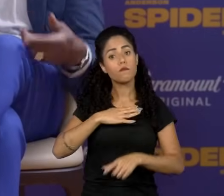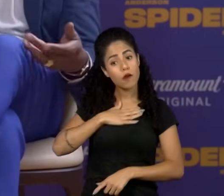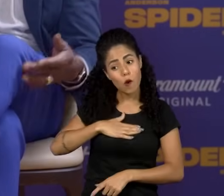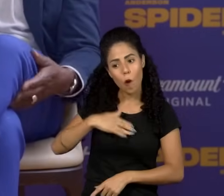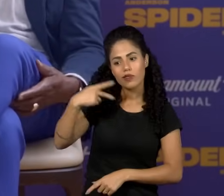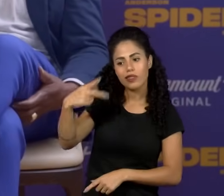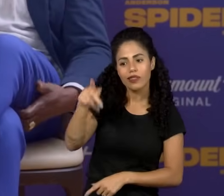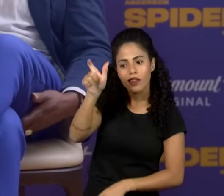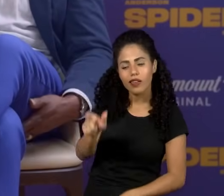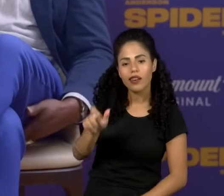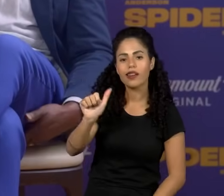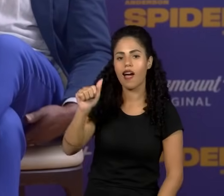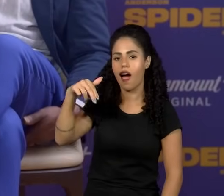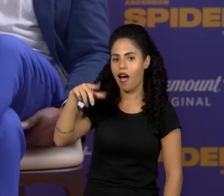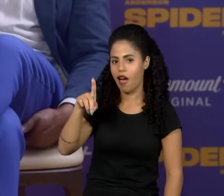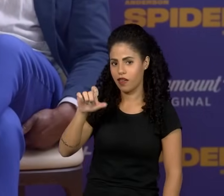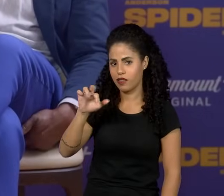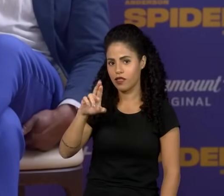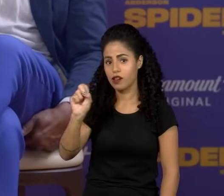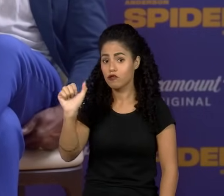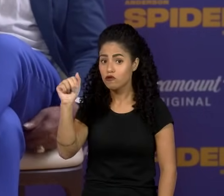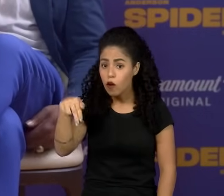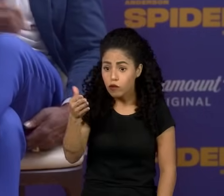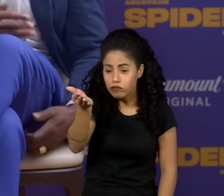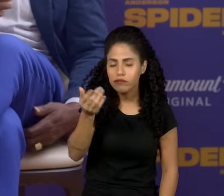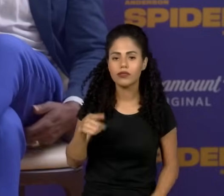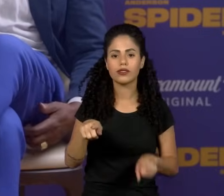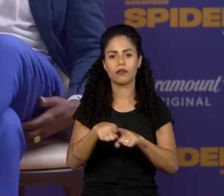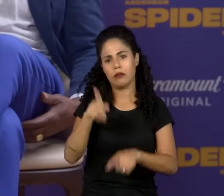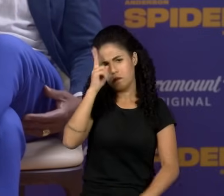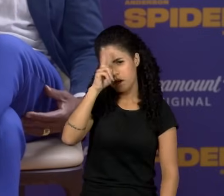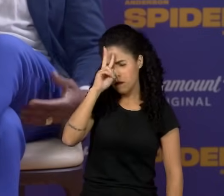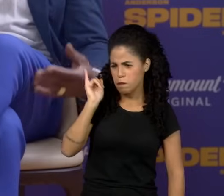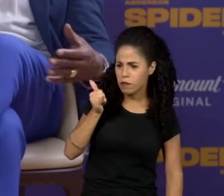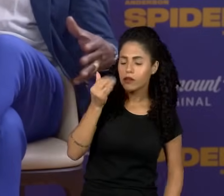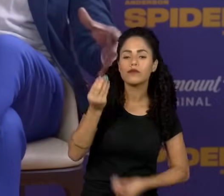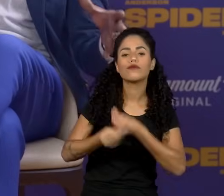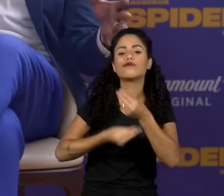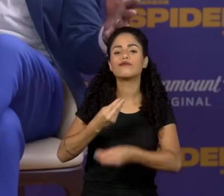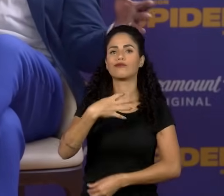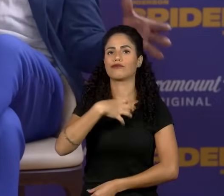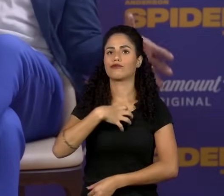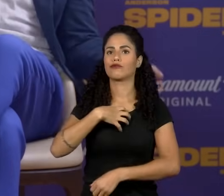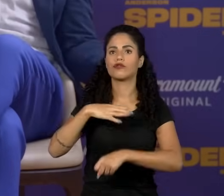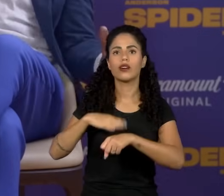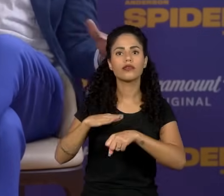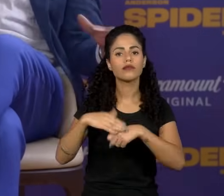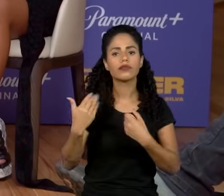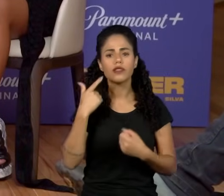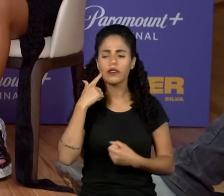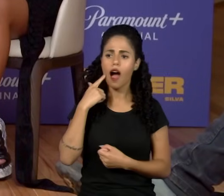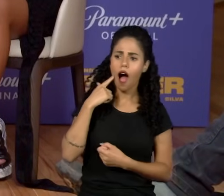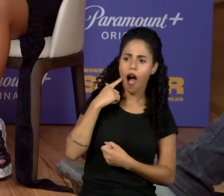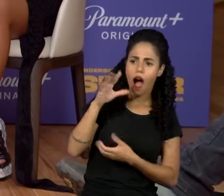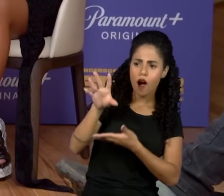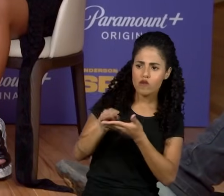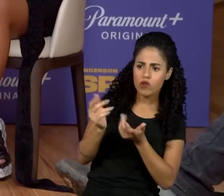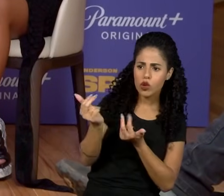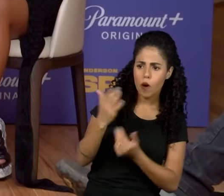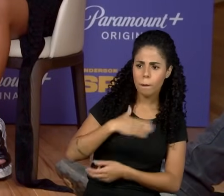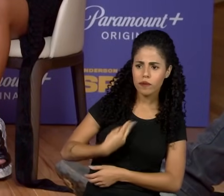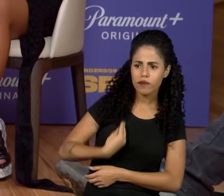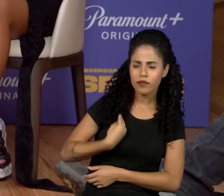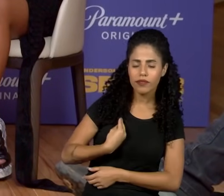luta por causa do Anderson. Dar de cara com essa história de como foi construída, talvez ele encontre semelhança. O nosso objetivo